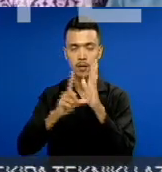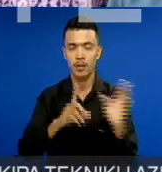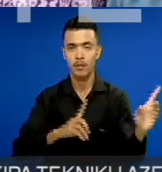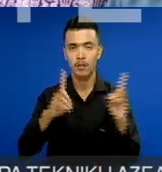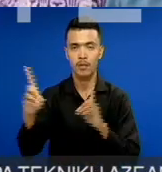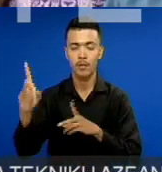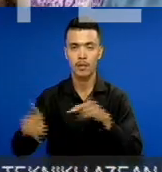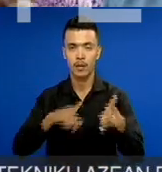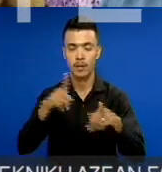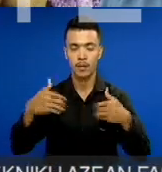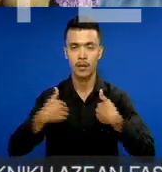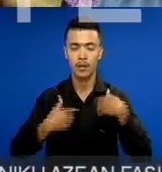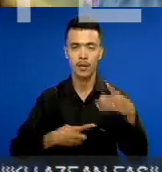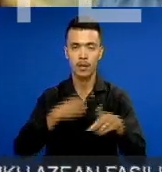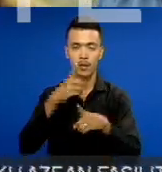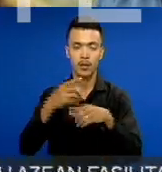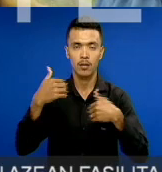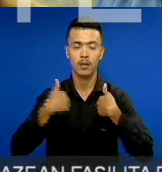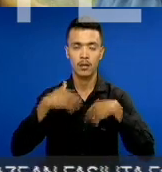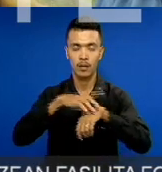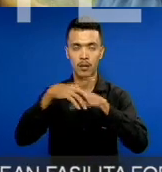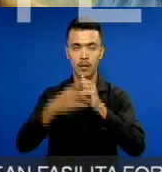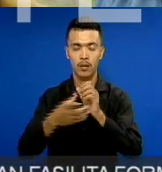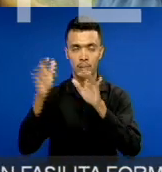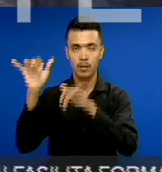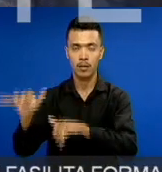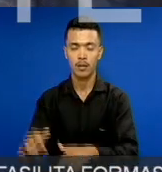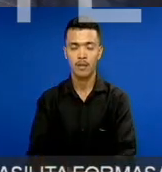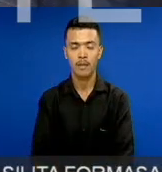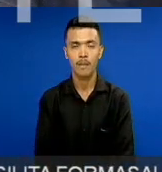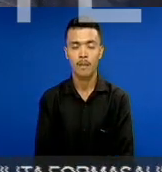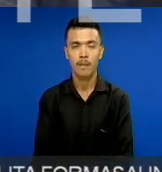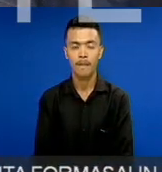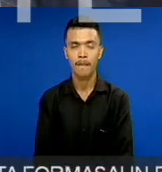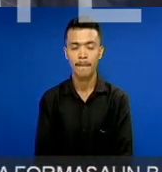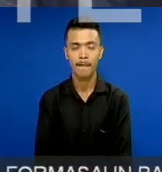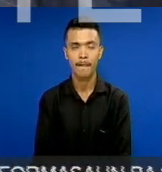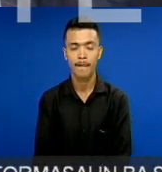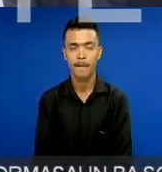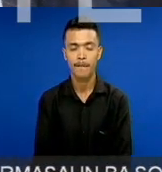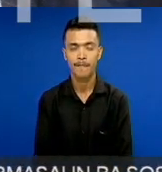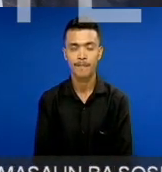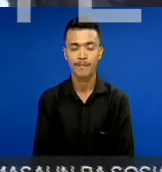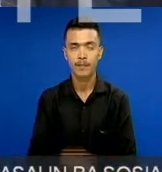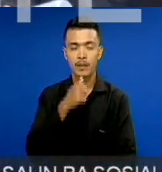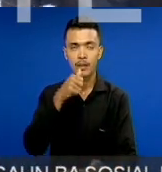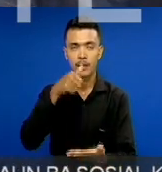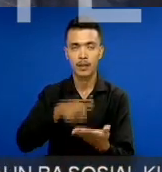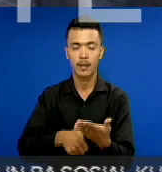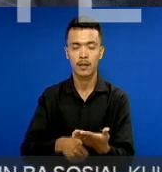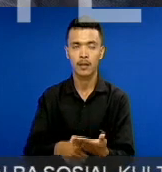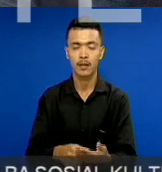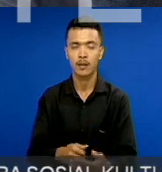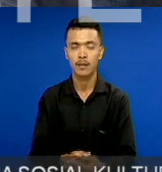si da un ida e direito barai pedasuk ida ho di hela masira ne karta notificação un suri dira sang idan be maka sobe ame amlate ne masira dependi